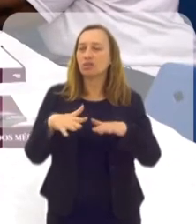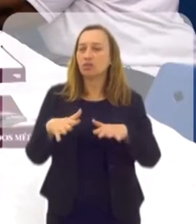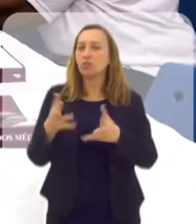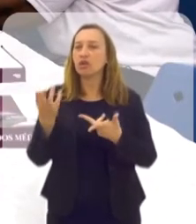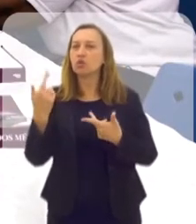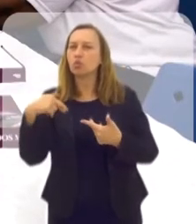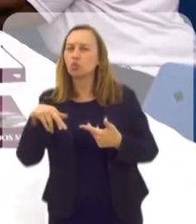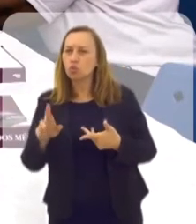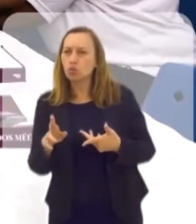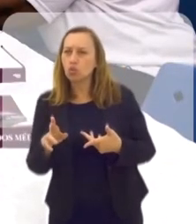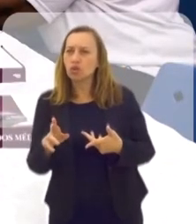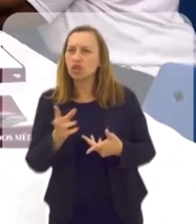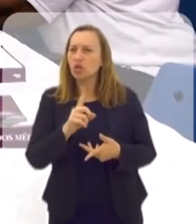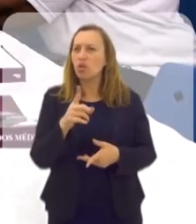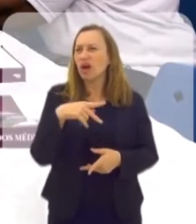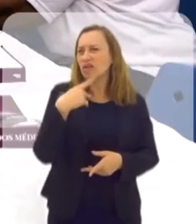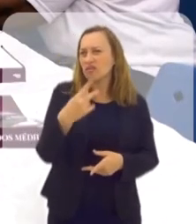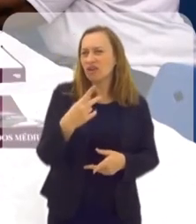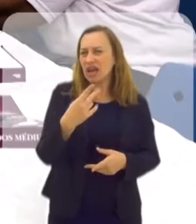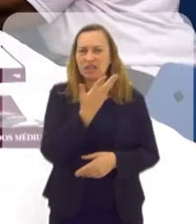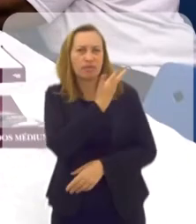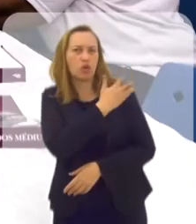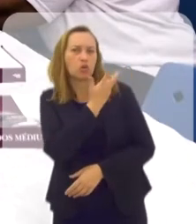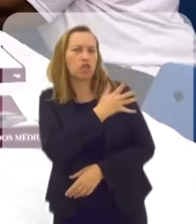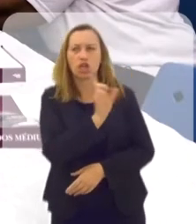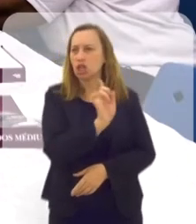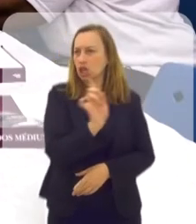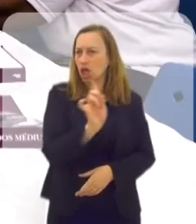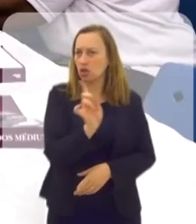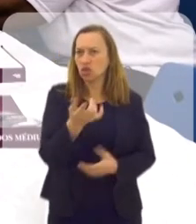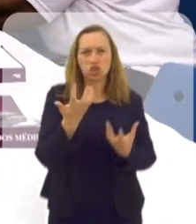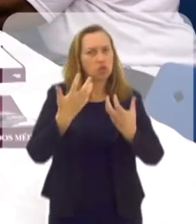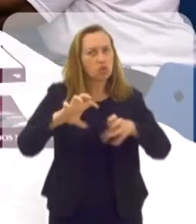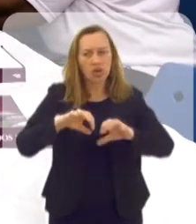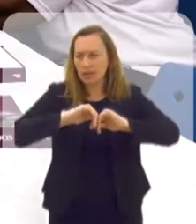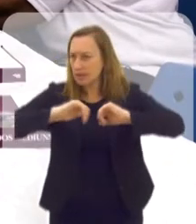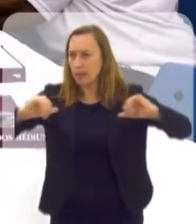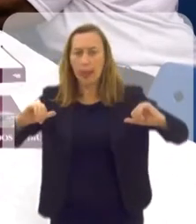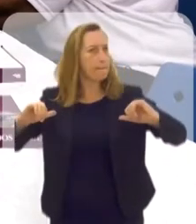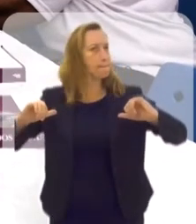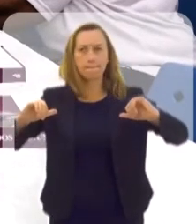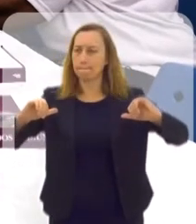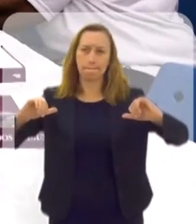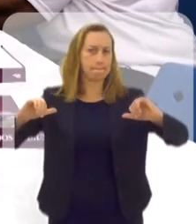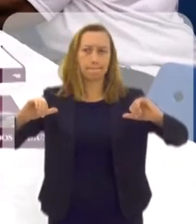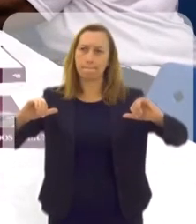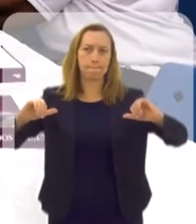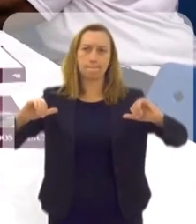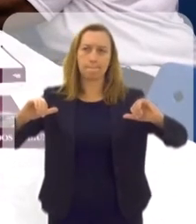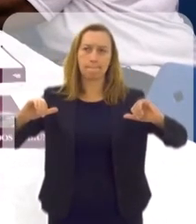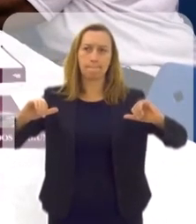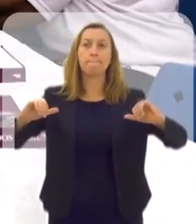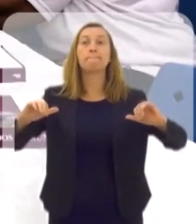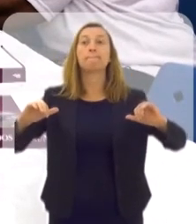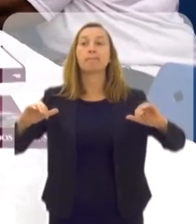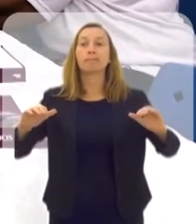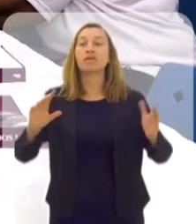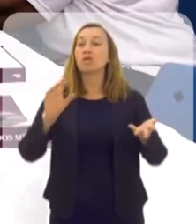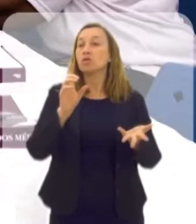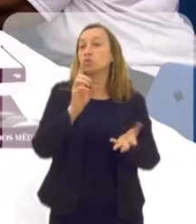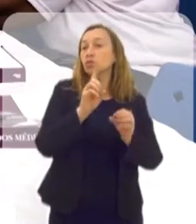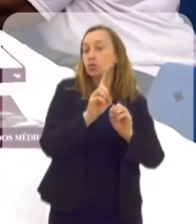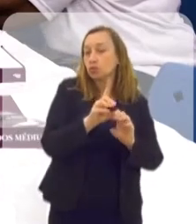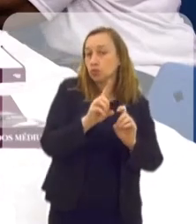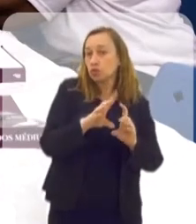movimento interreligioso, não é uma fala preconceituosa. A gente não quer se separar. A gente Sim, só mas são é.